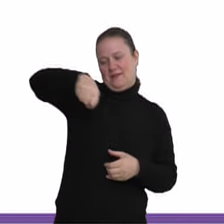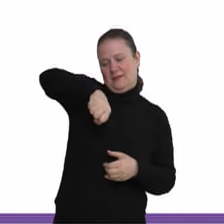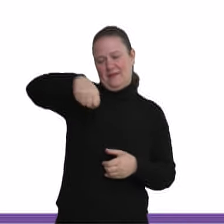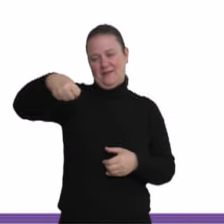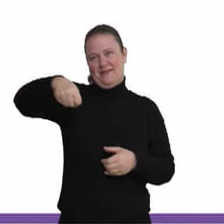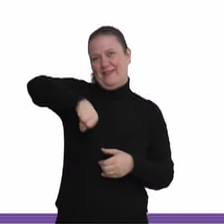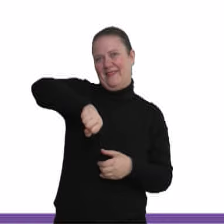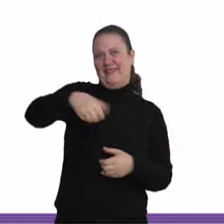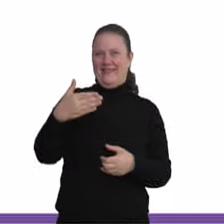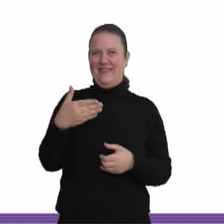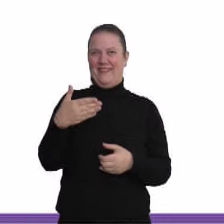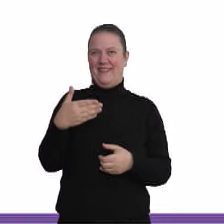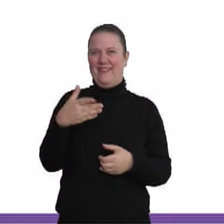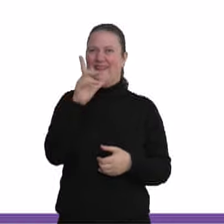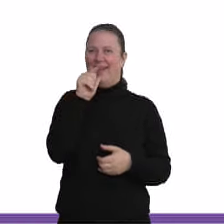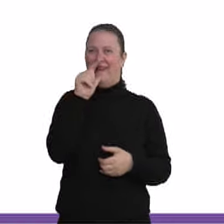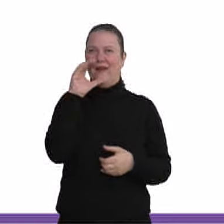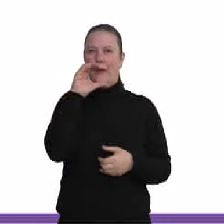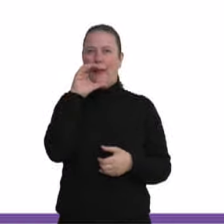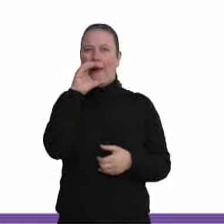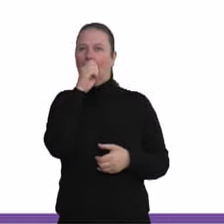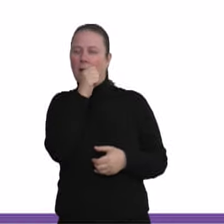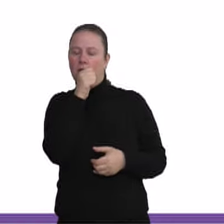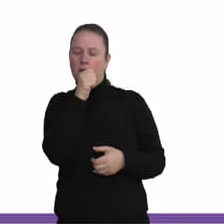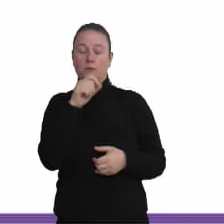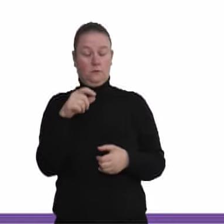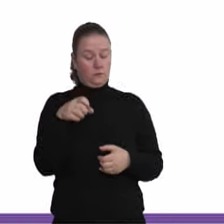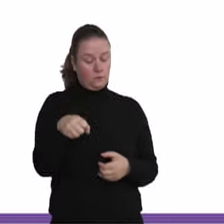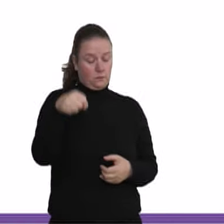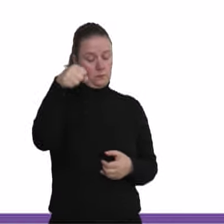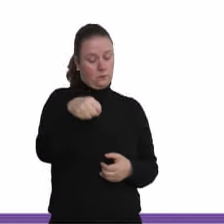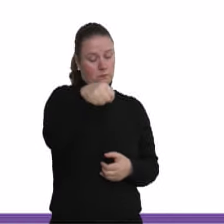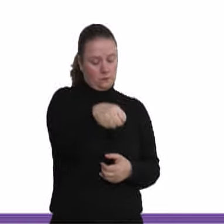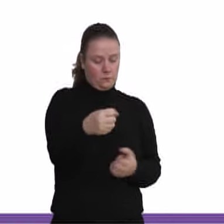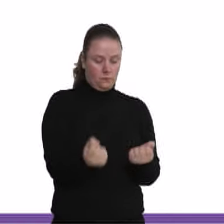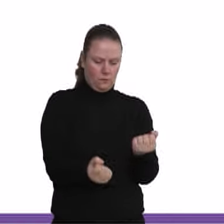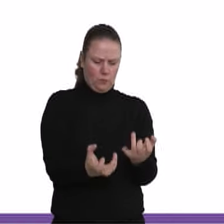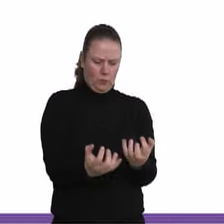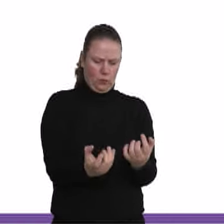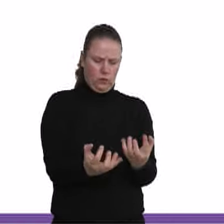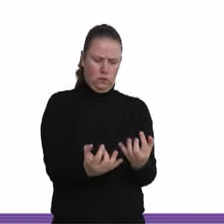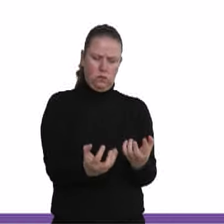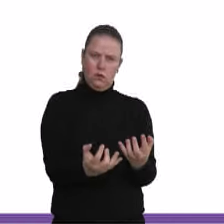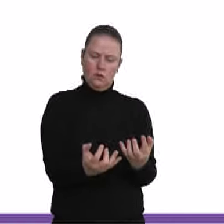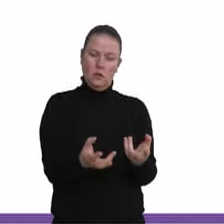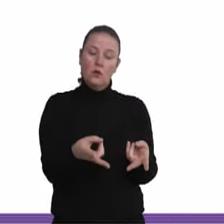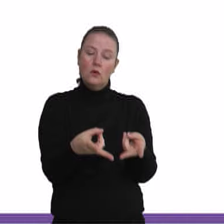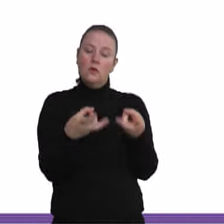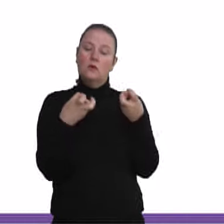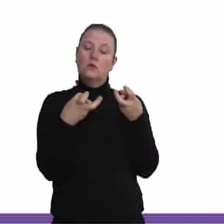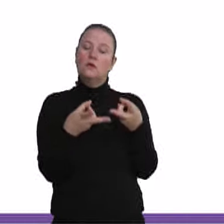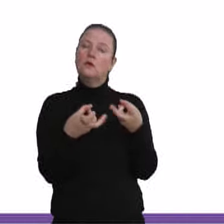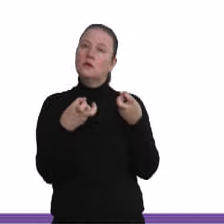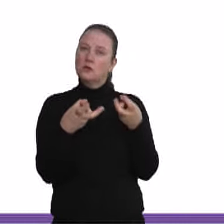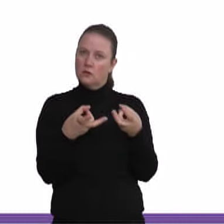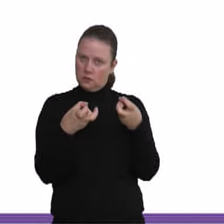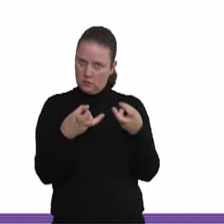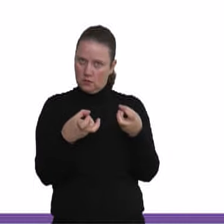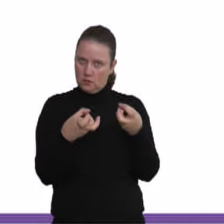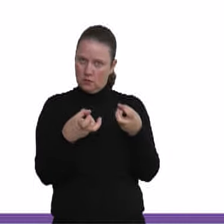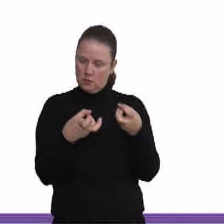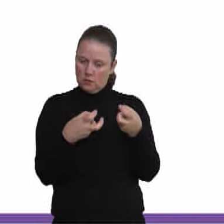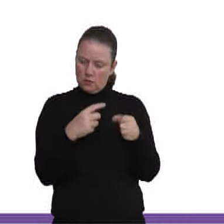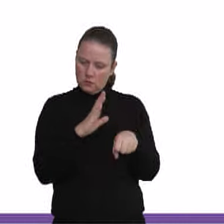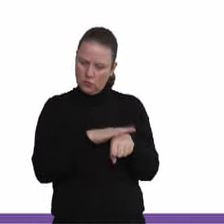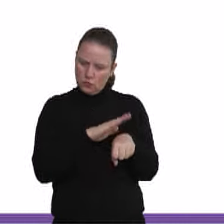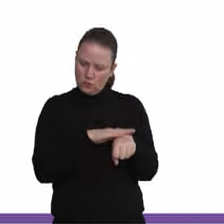chaleira. Então, quando você coloca para ter aquecimento, por exemplo, da água, você percebe que com o passar do tempo